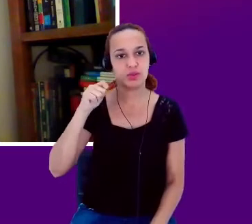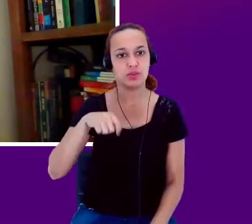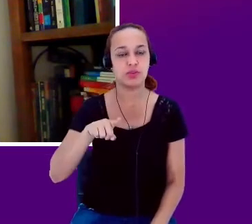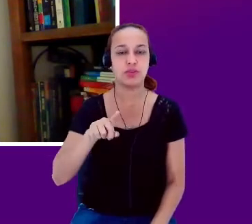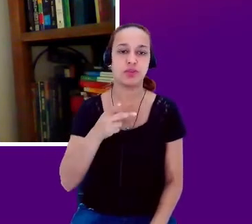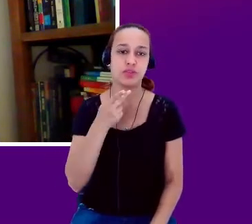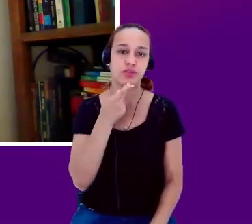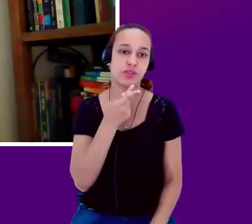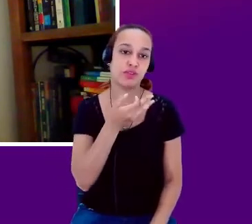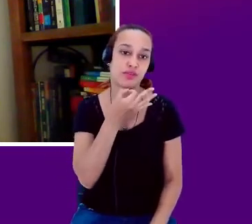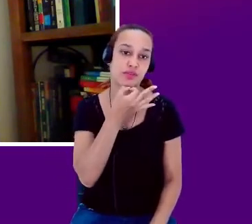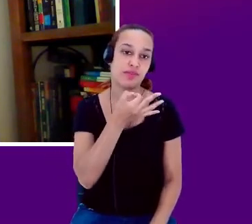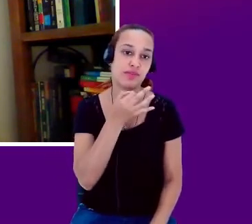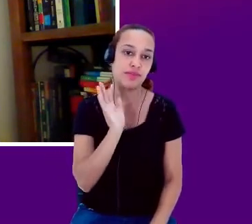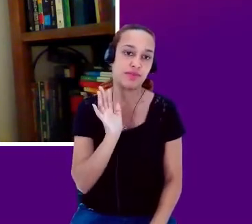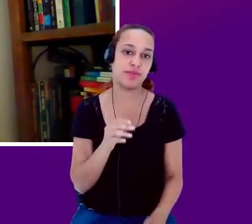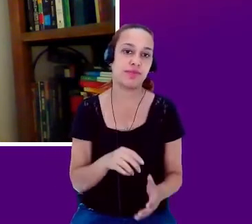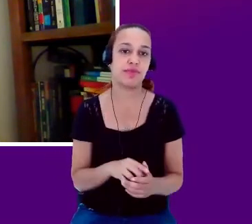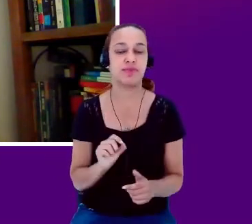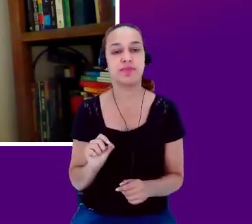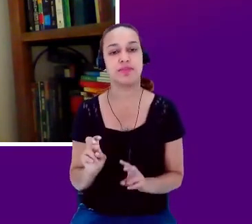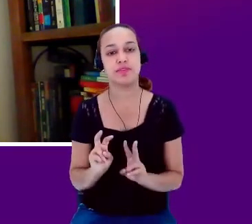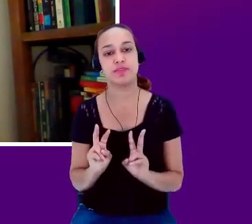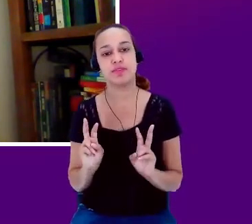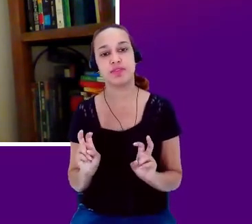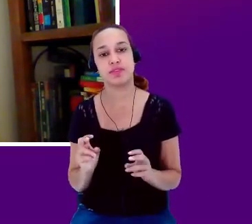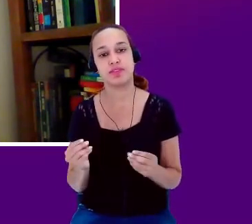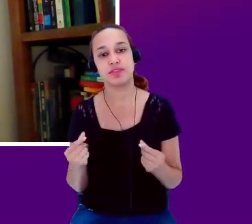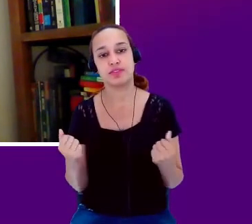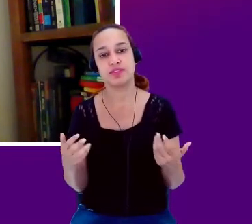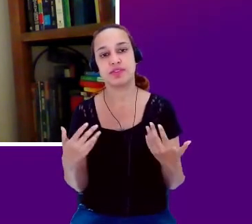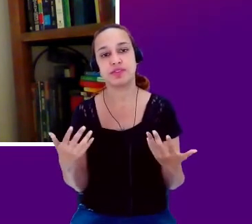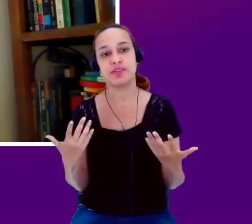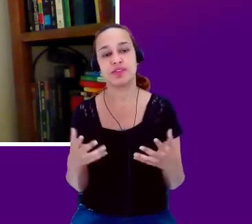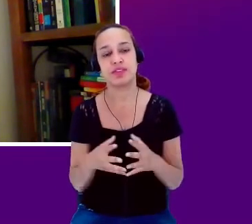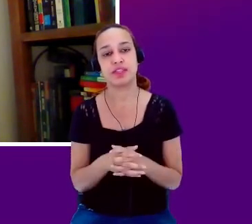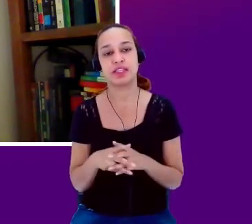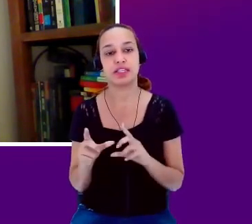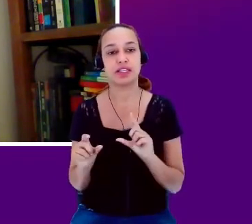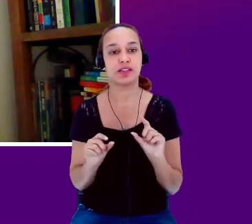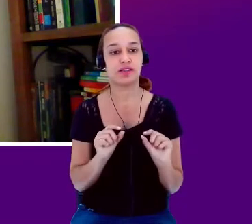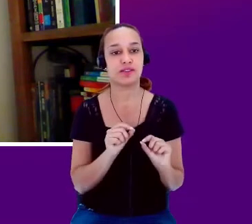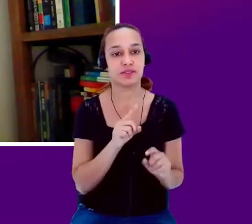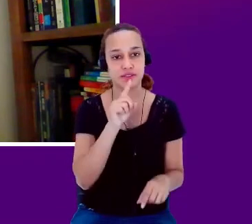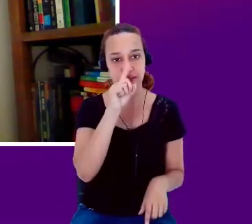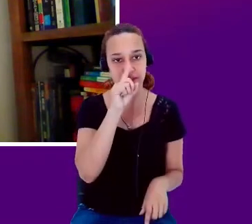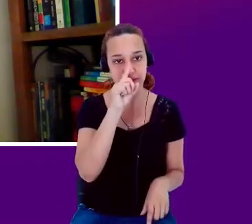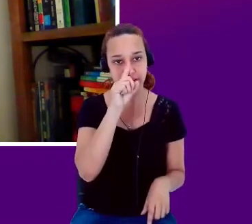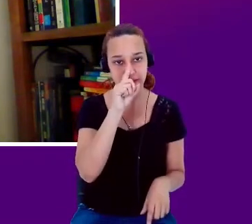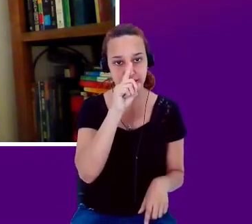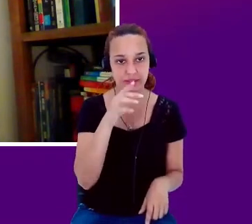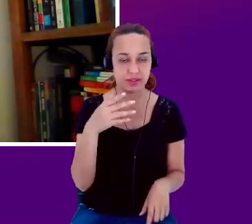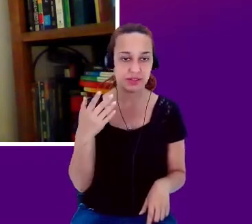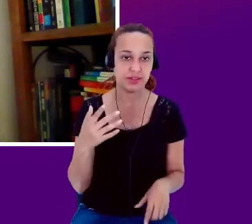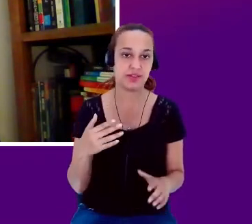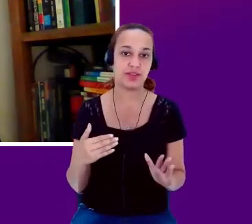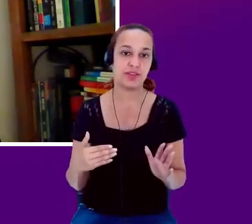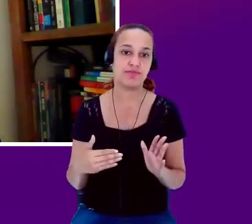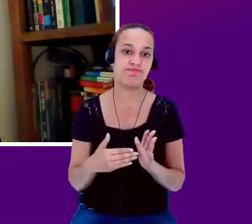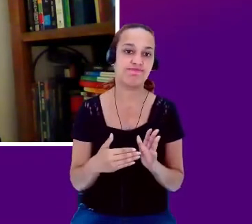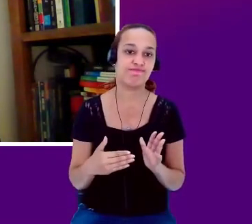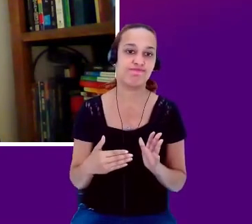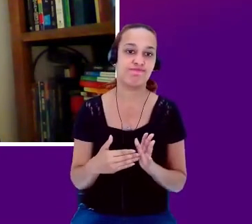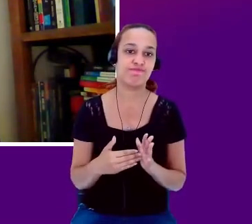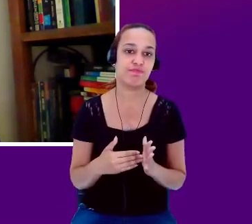breve comentário, né? Essa questão da seleção de riscos que veio vedada